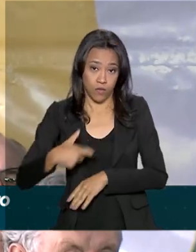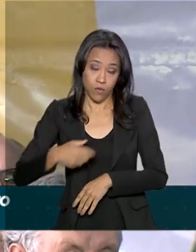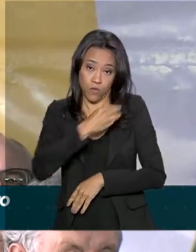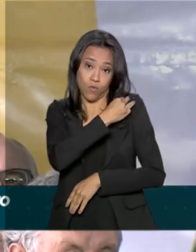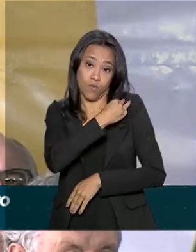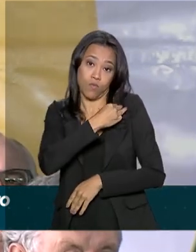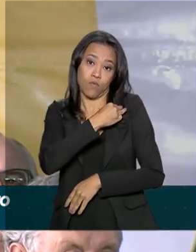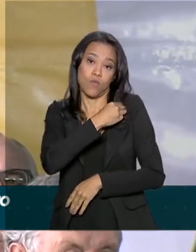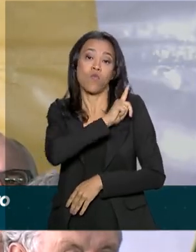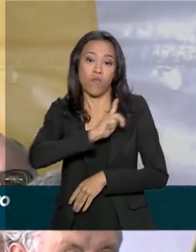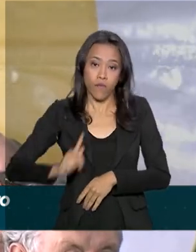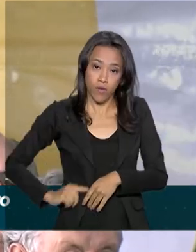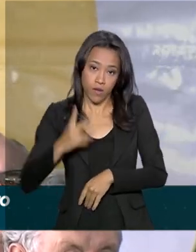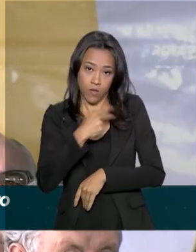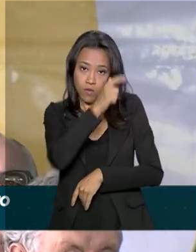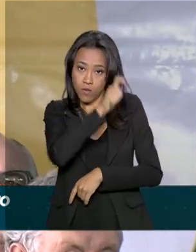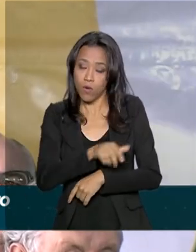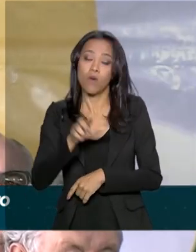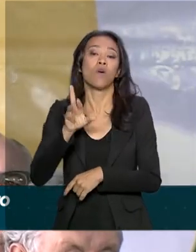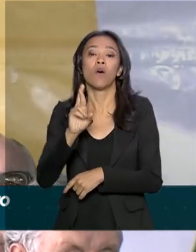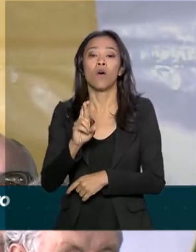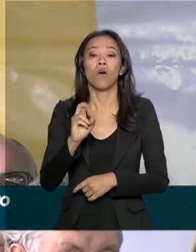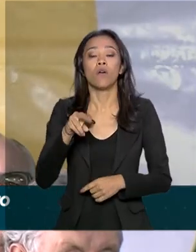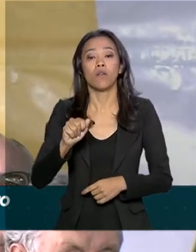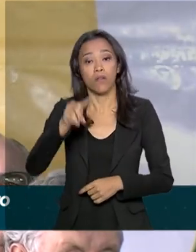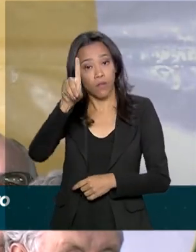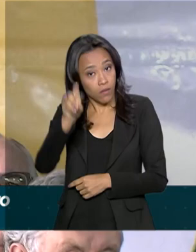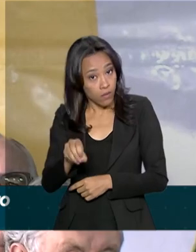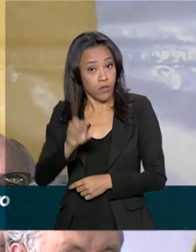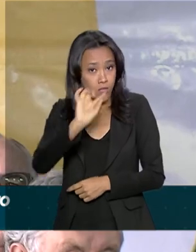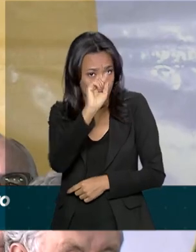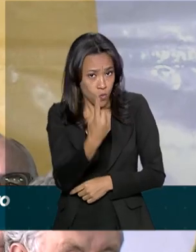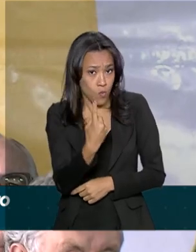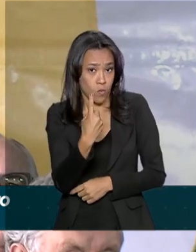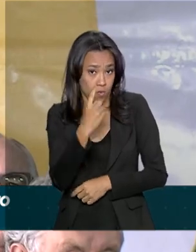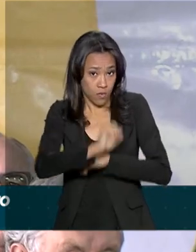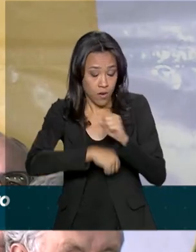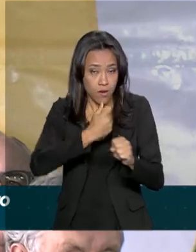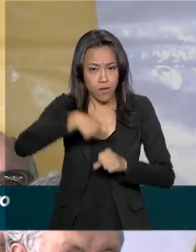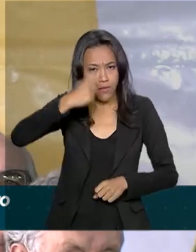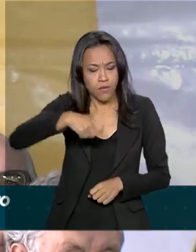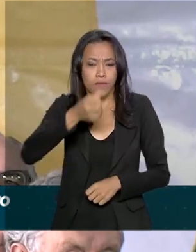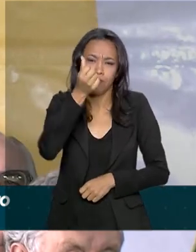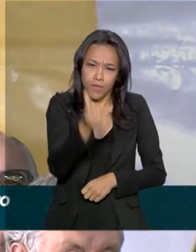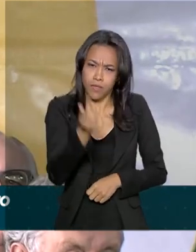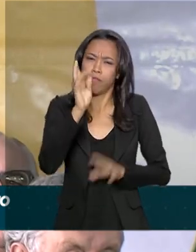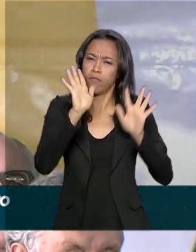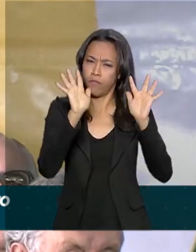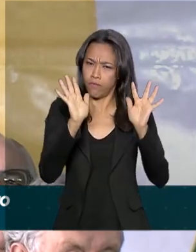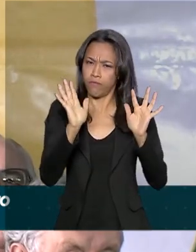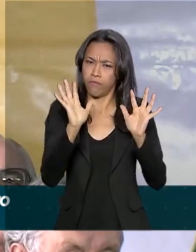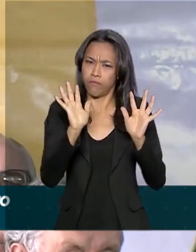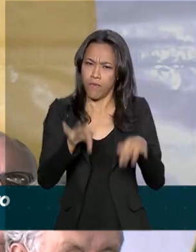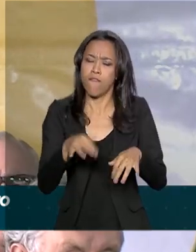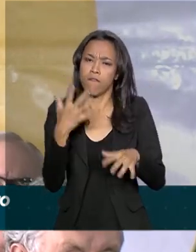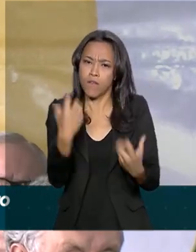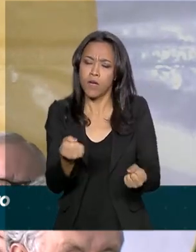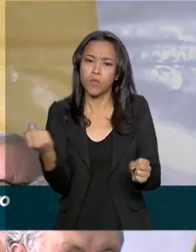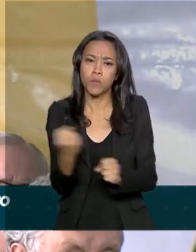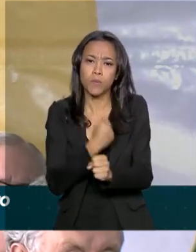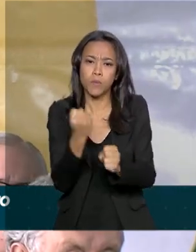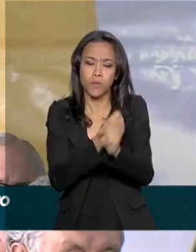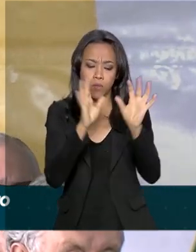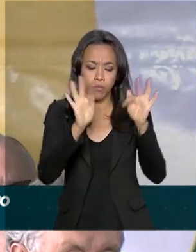Caiado. E esse contrato de concessão, em 1 ano e meio, concluiremos um trecho de pouco mais de